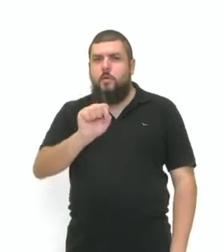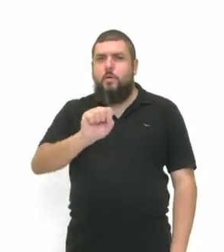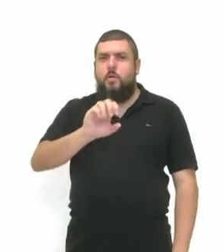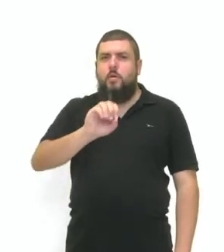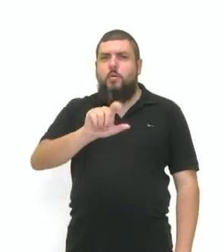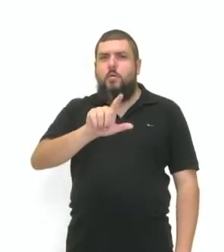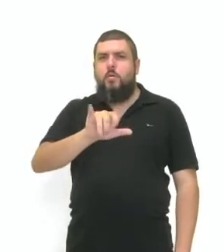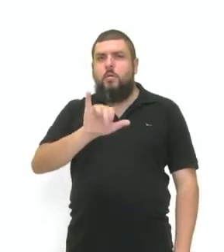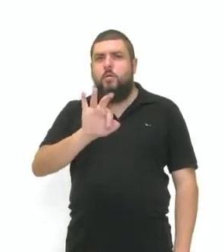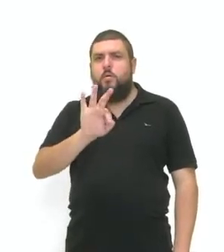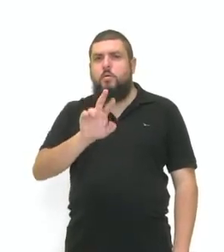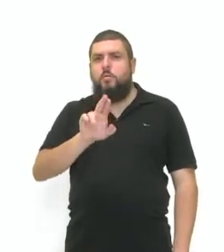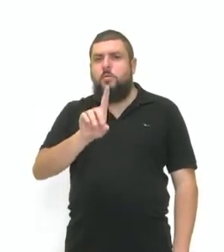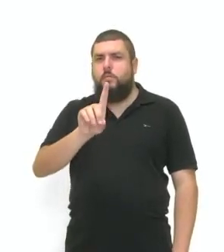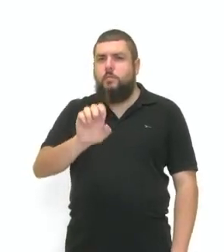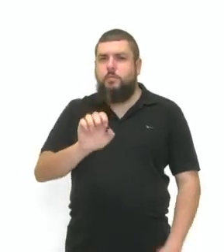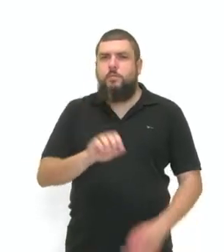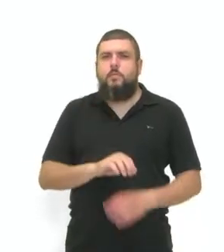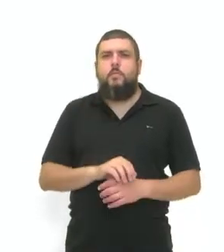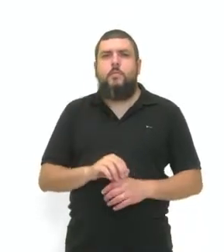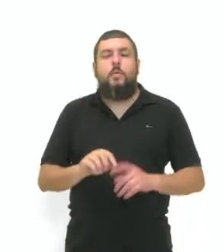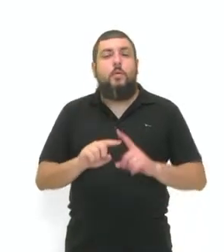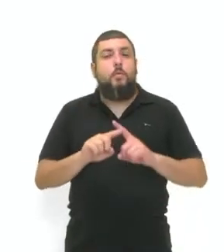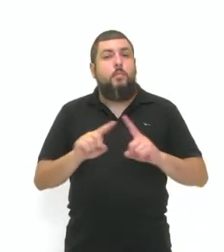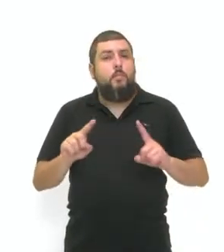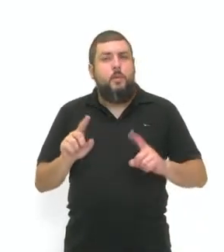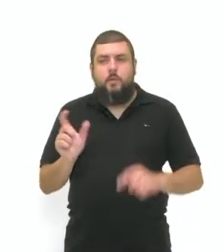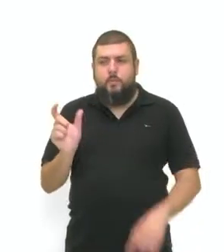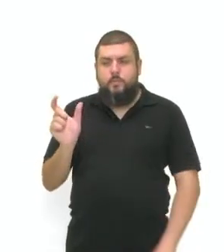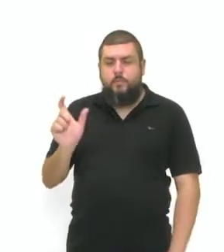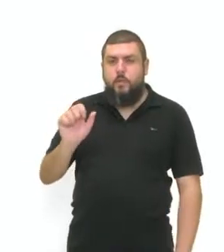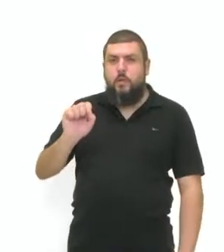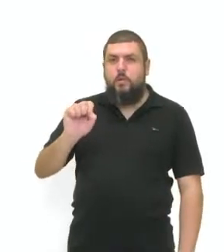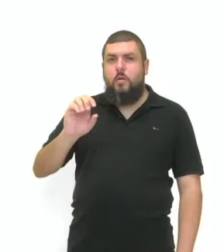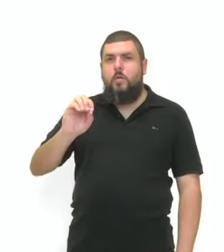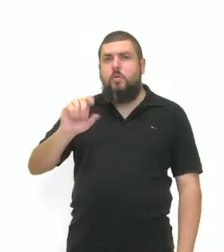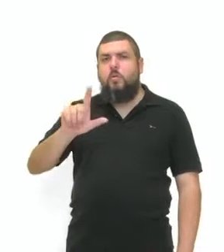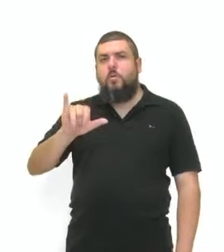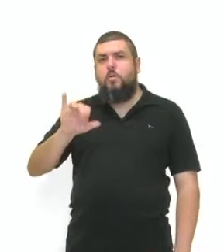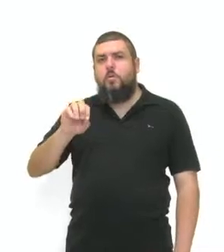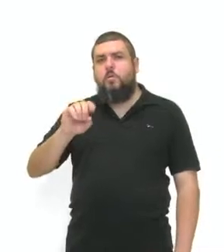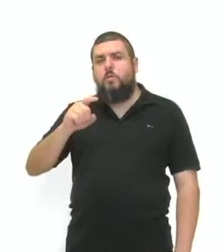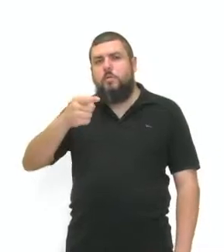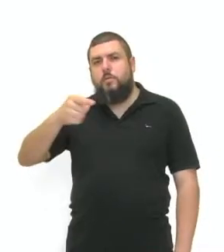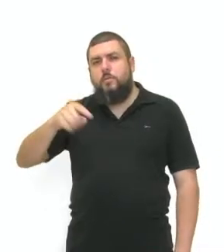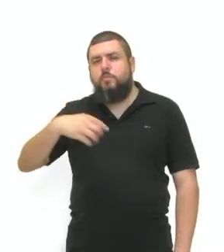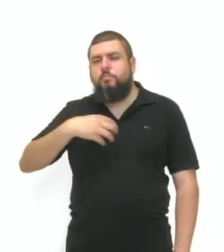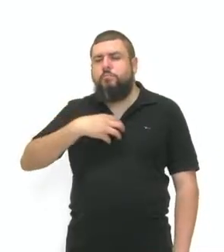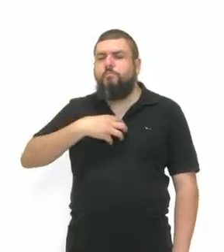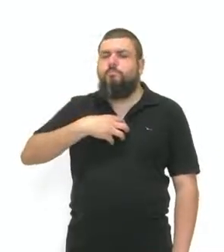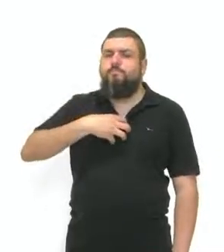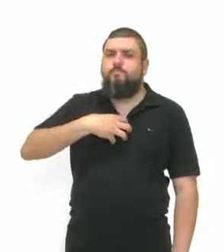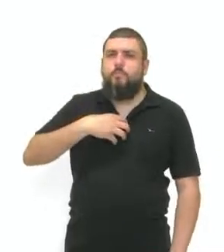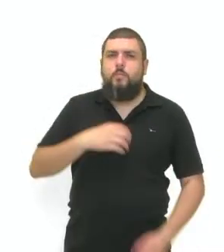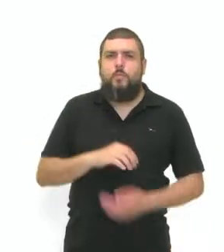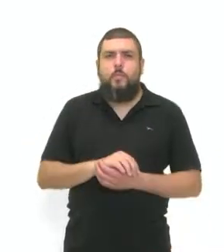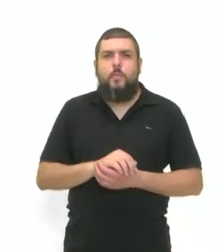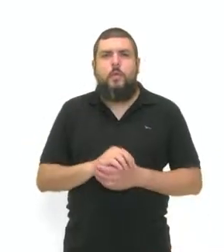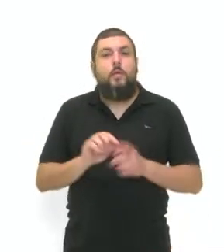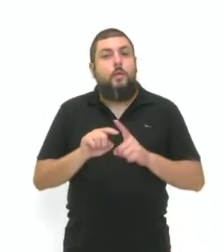sinônimo menos utilizado de solidão, fique aqui a sugestão de nos apropriarmos da palavra